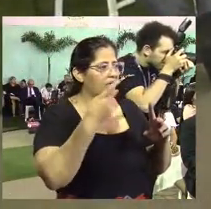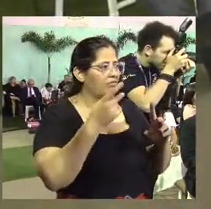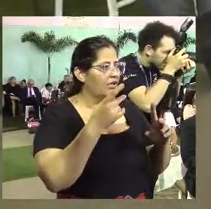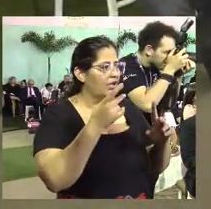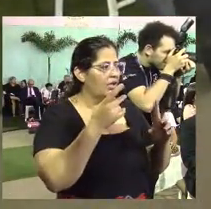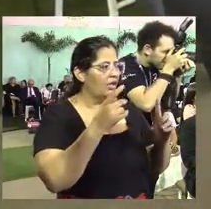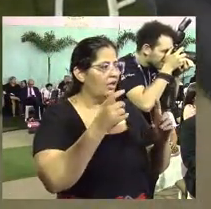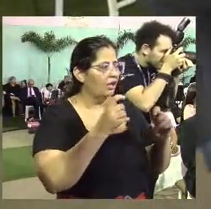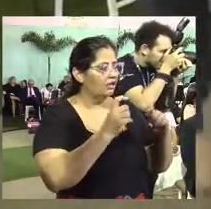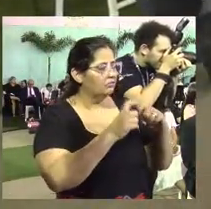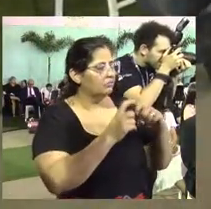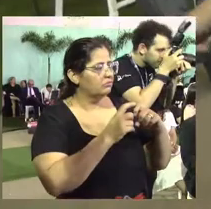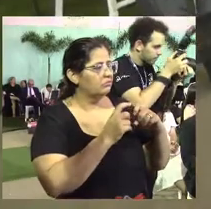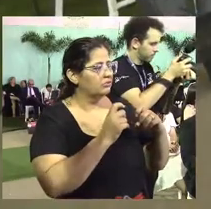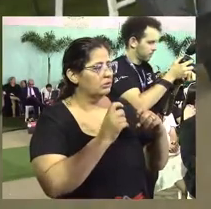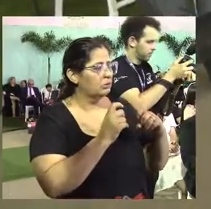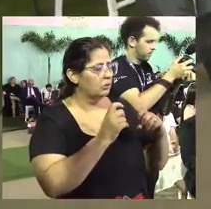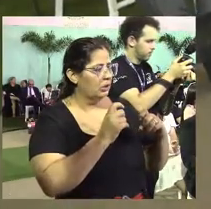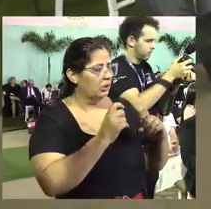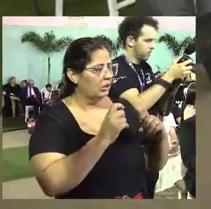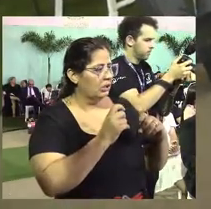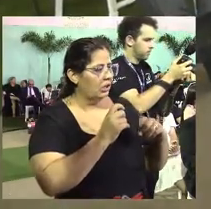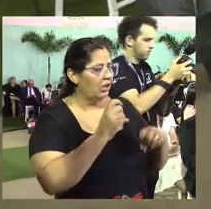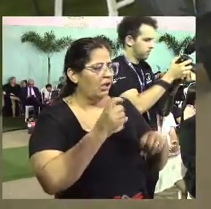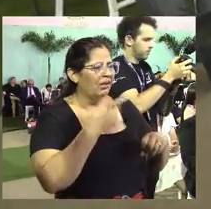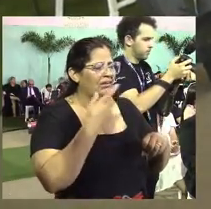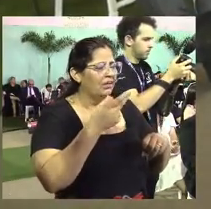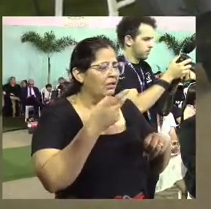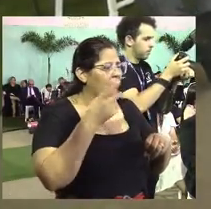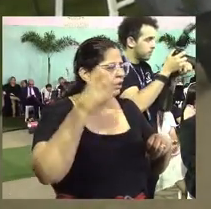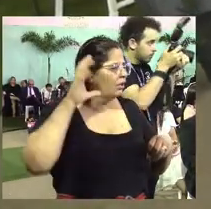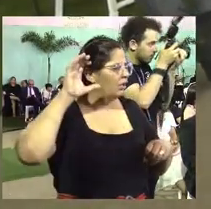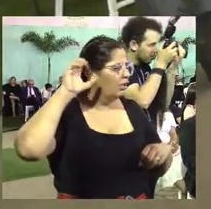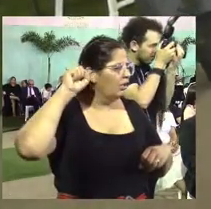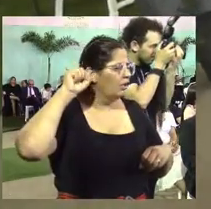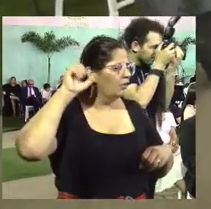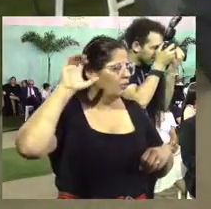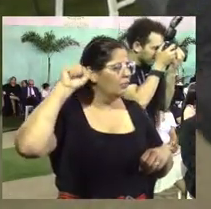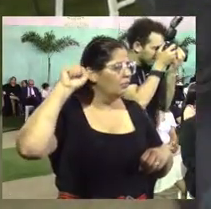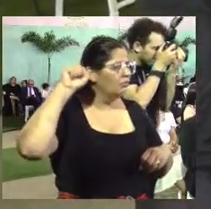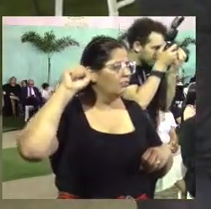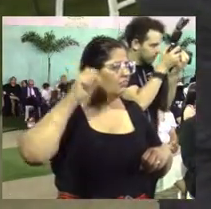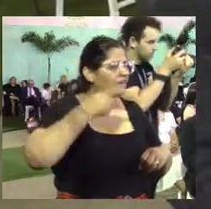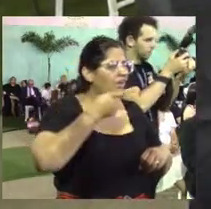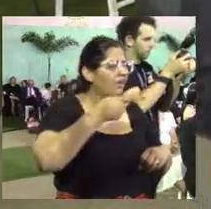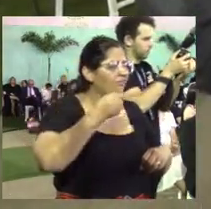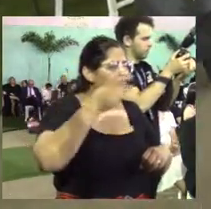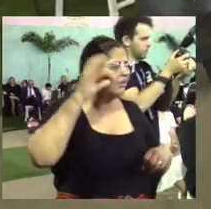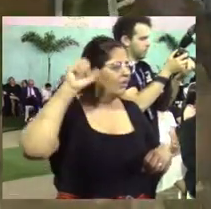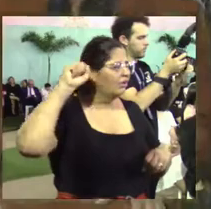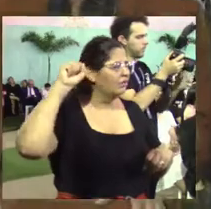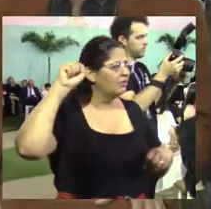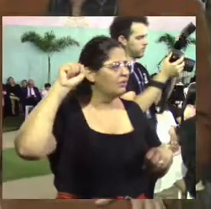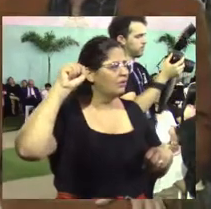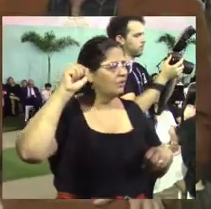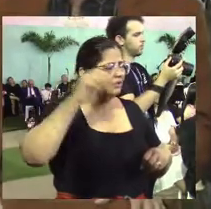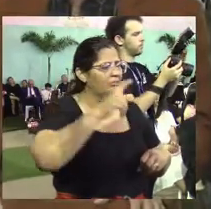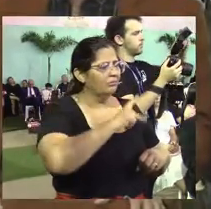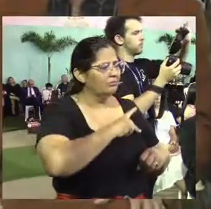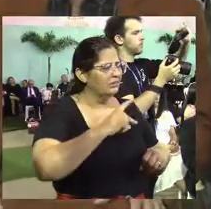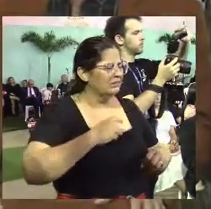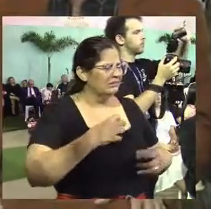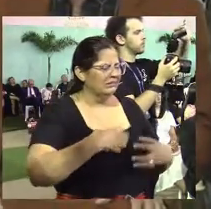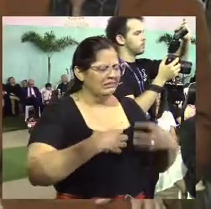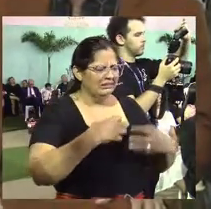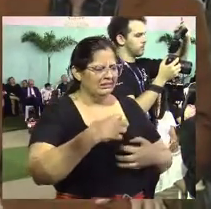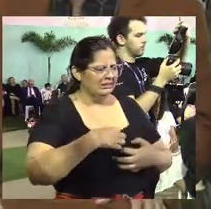chama doutor essa voz aqui que eu ouvi essa voz eu tava em coma como é que foi tua experiência Leandro pastor eu